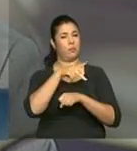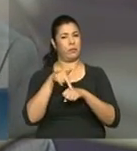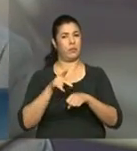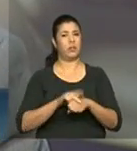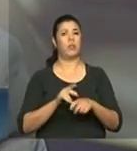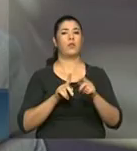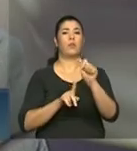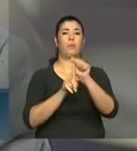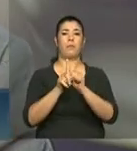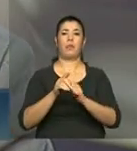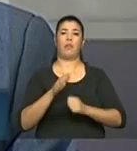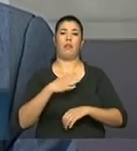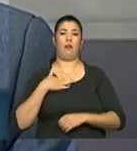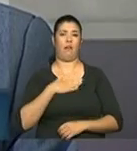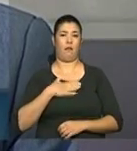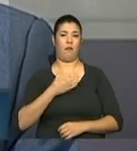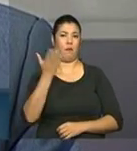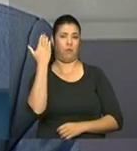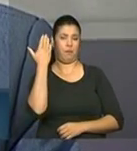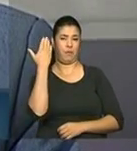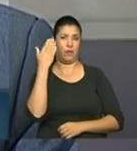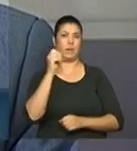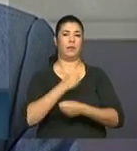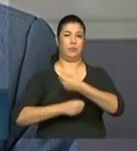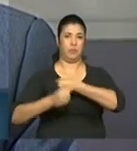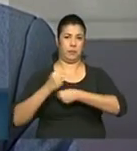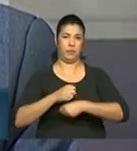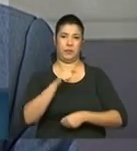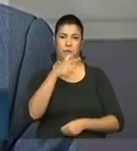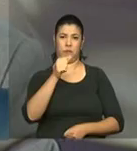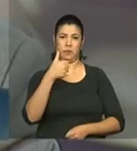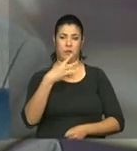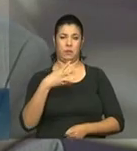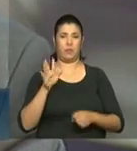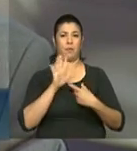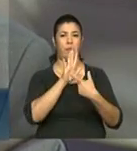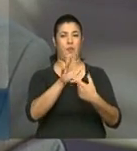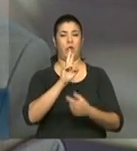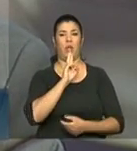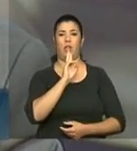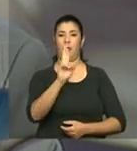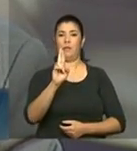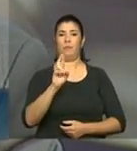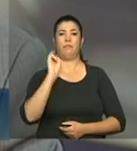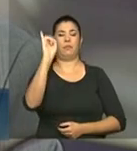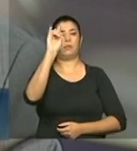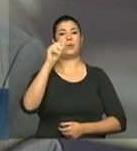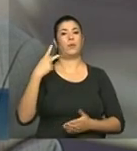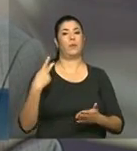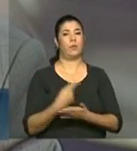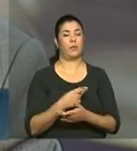em agosto do ano passado. Então, são resultados muito importantes que dizem respeito a